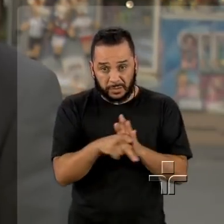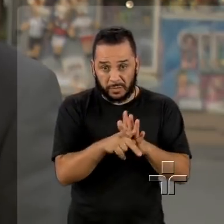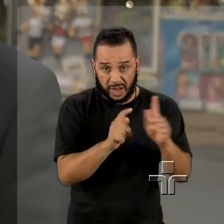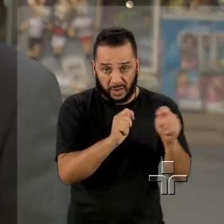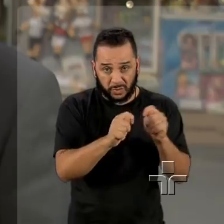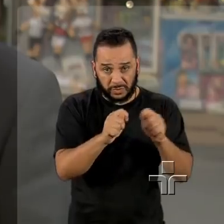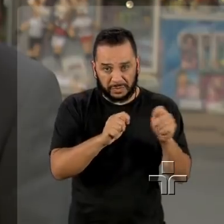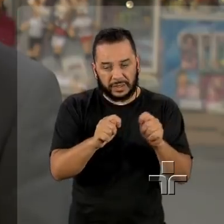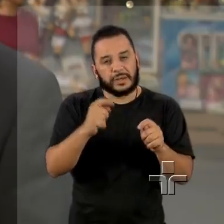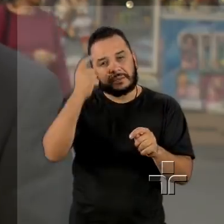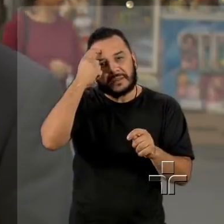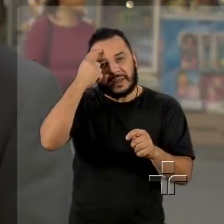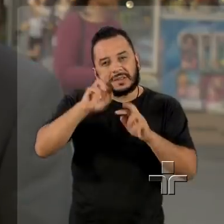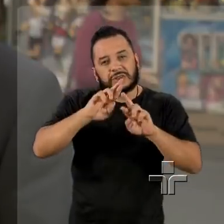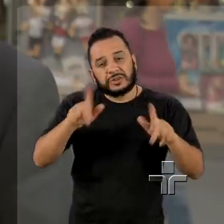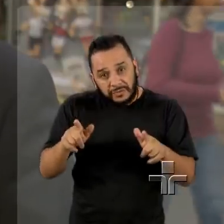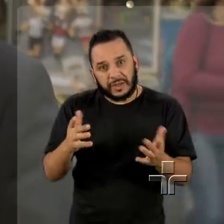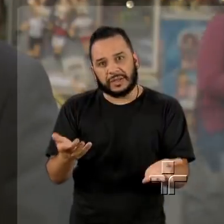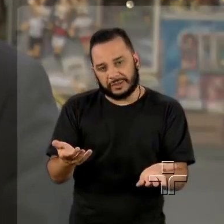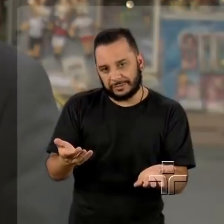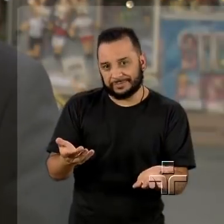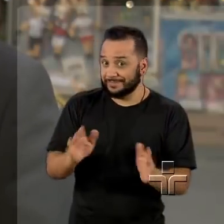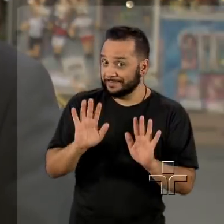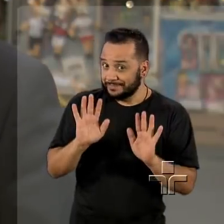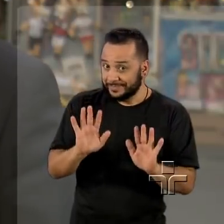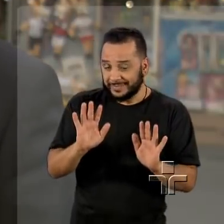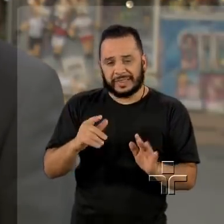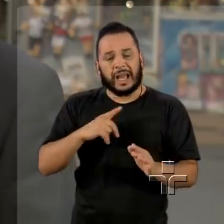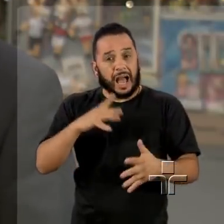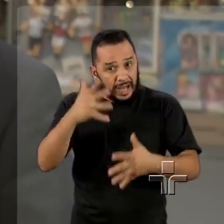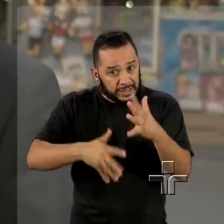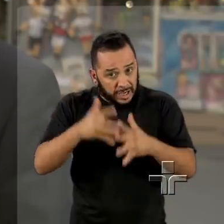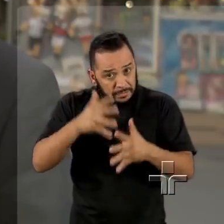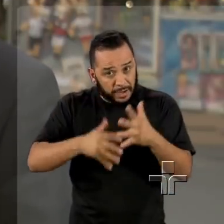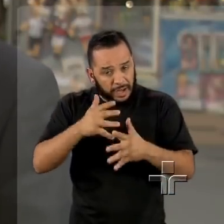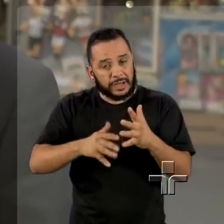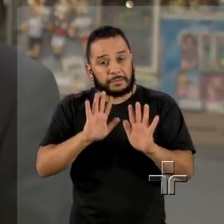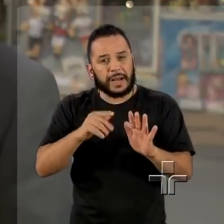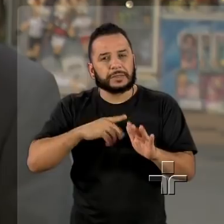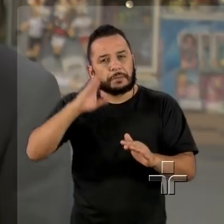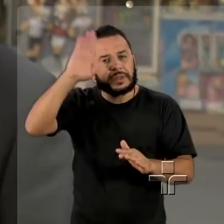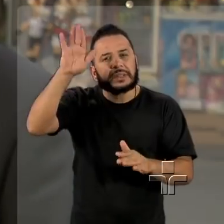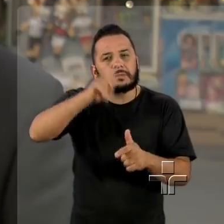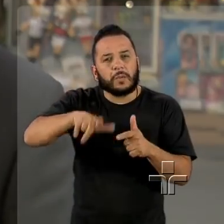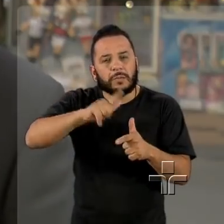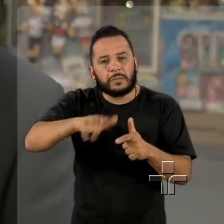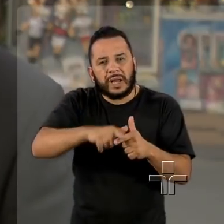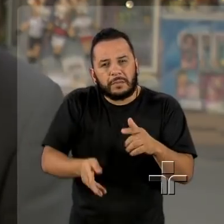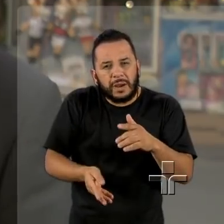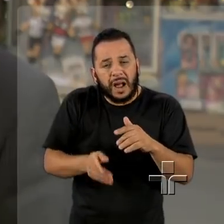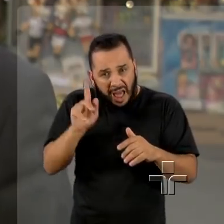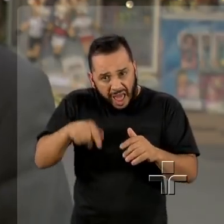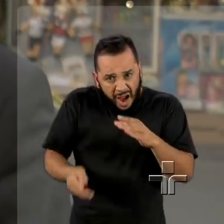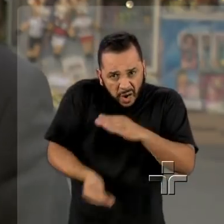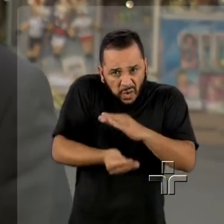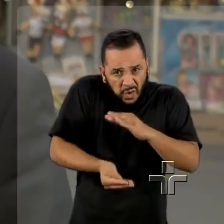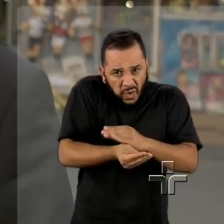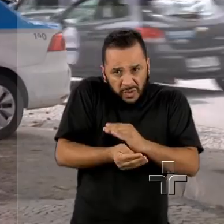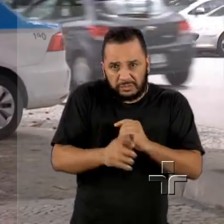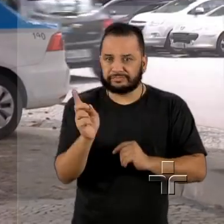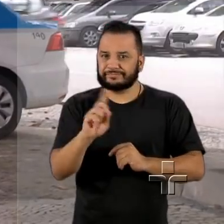A corrupção é apontada pelos brasileiros como o maior problema que o país tem hoje. Apesar de afetar a economia, o Brasil